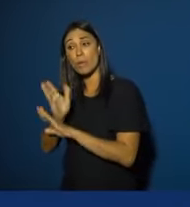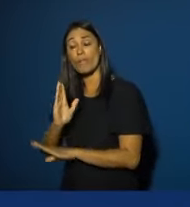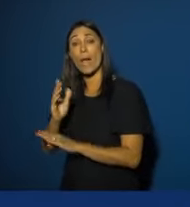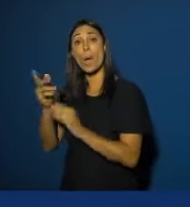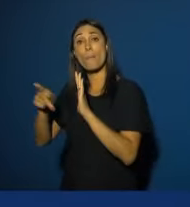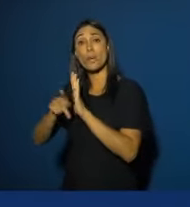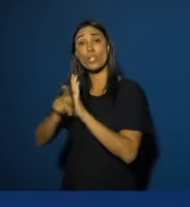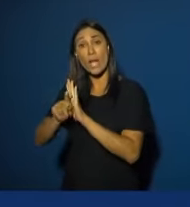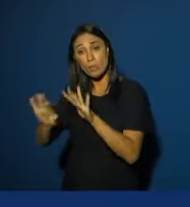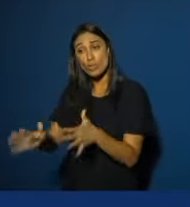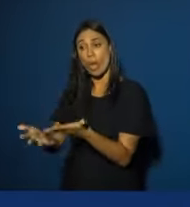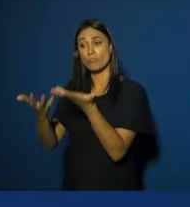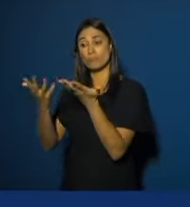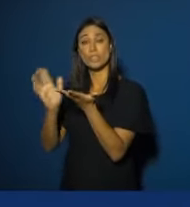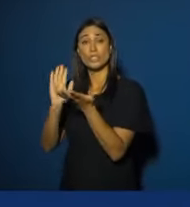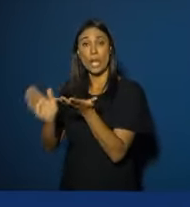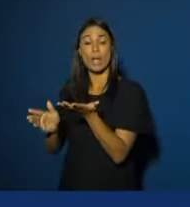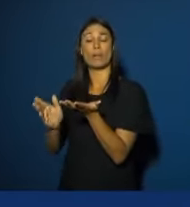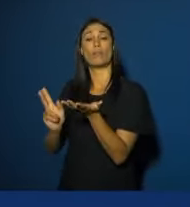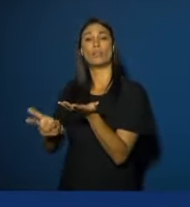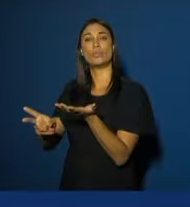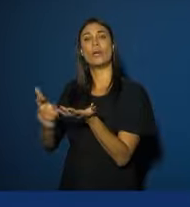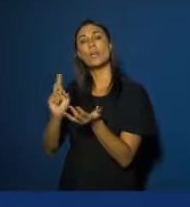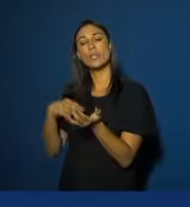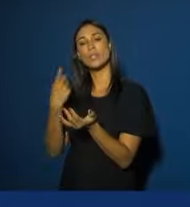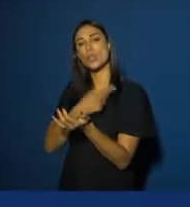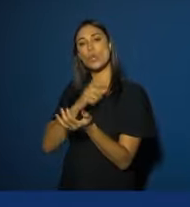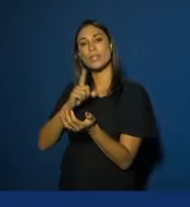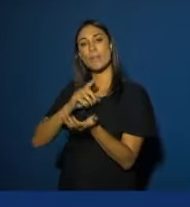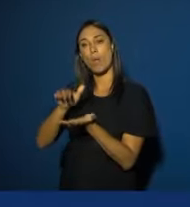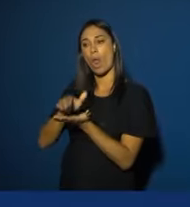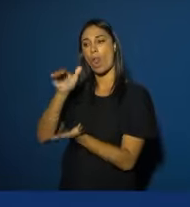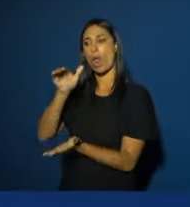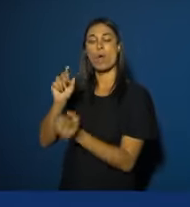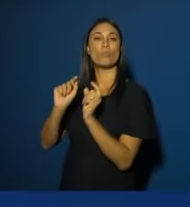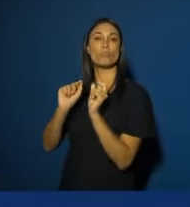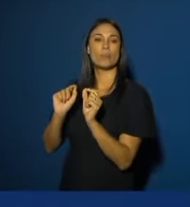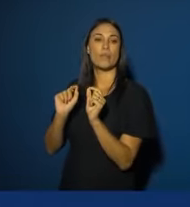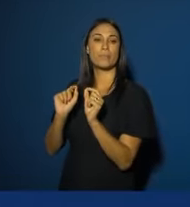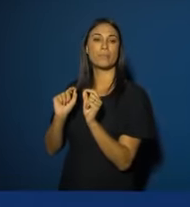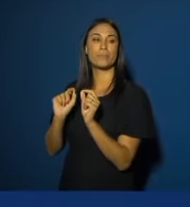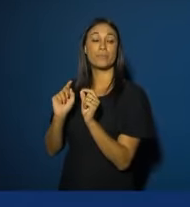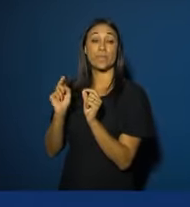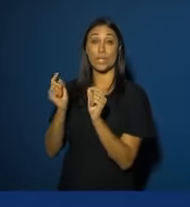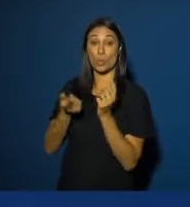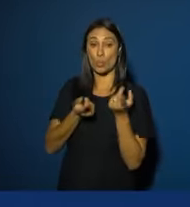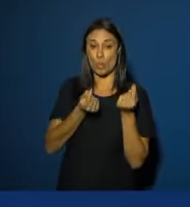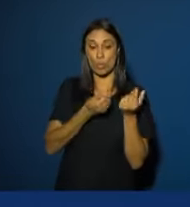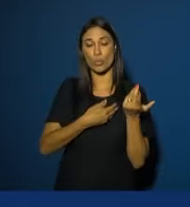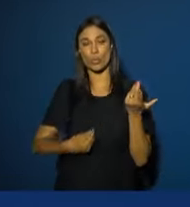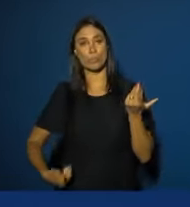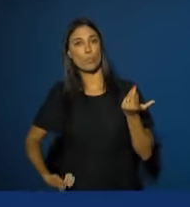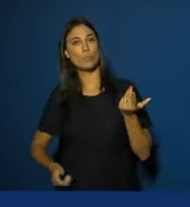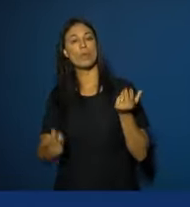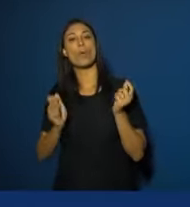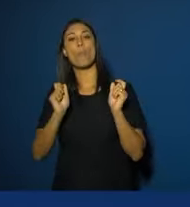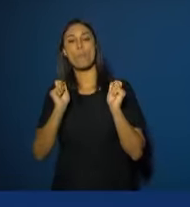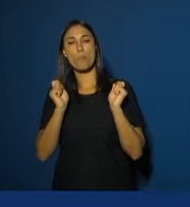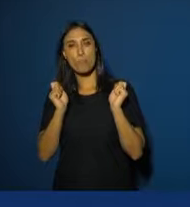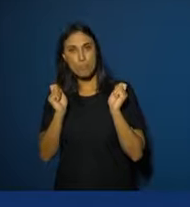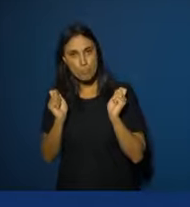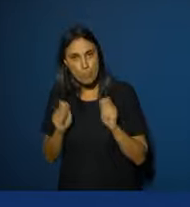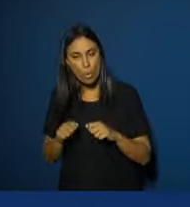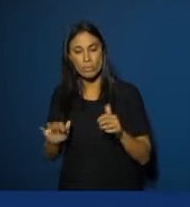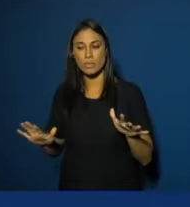projeto de pé e, com isso, nós alavancamos um volume muito maior, onde o recurso público passa a ser a